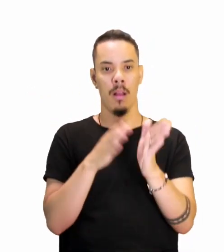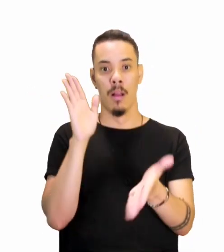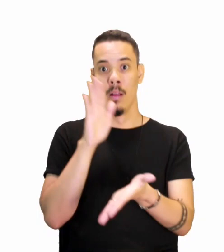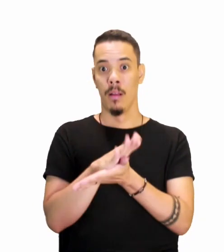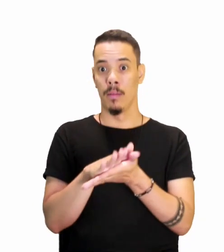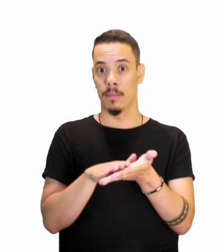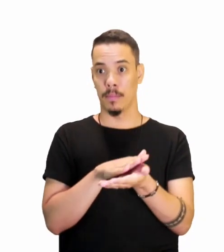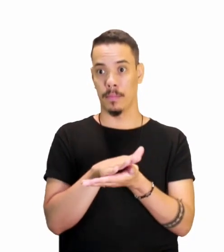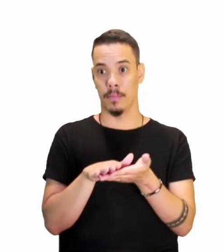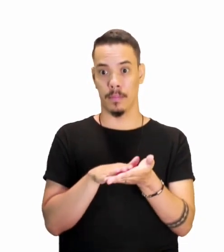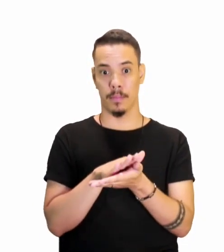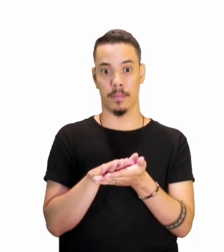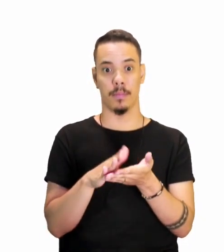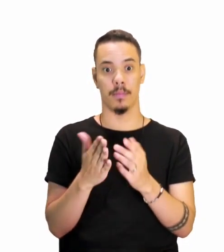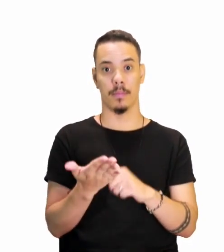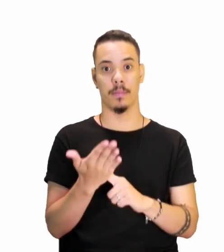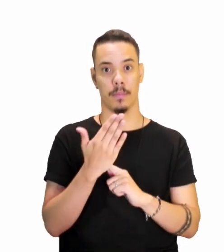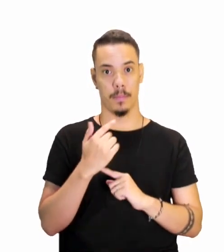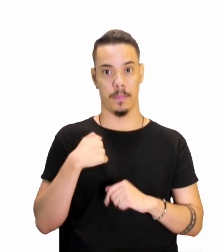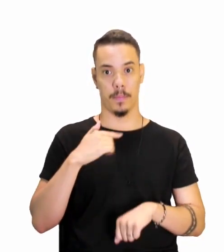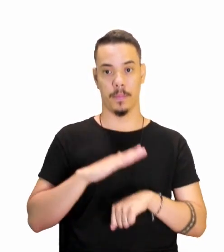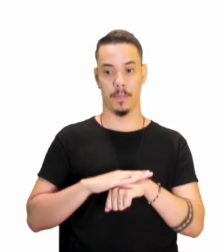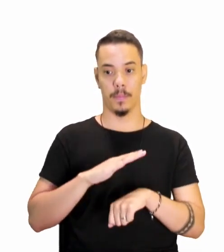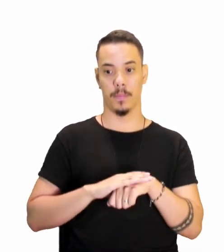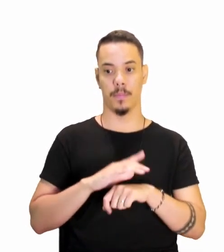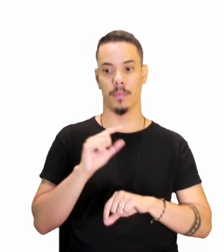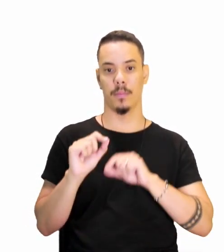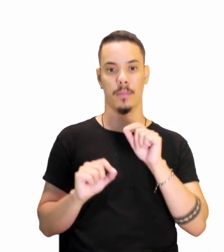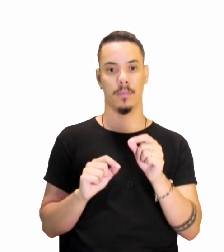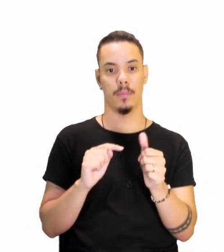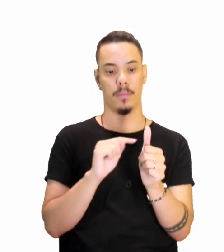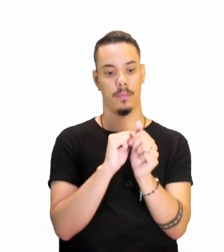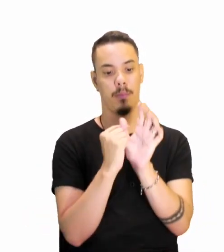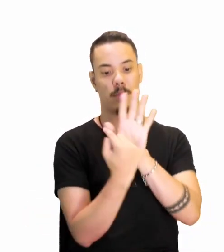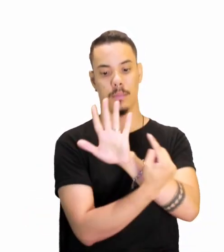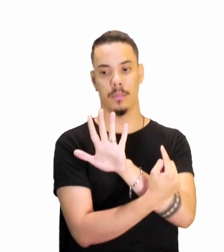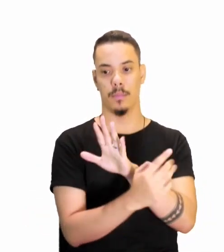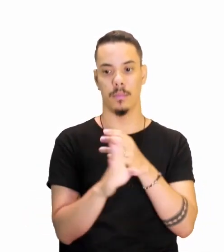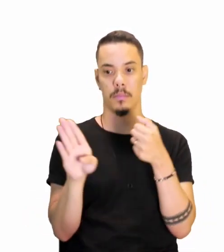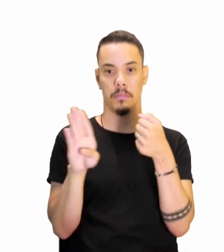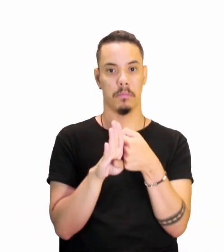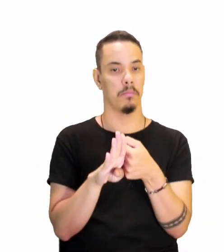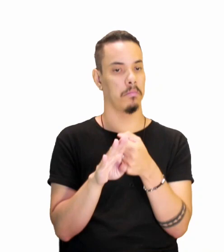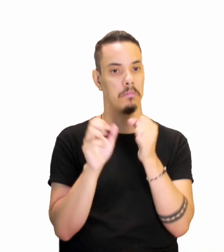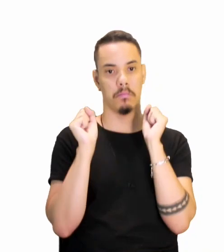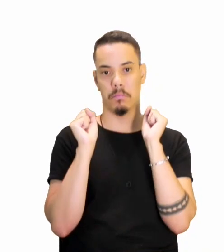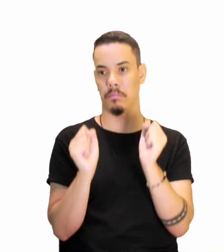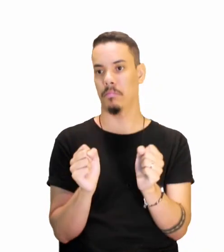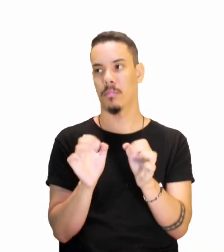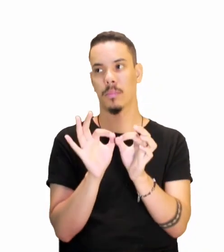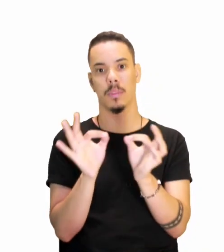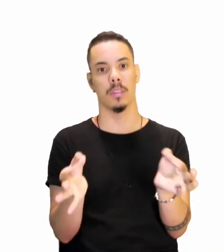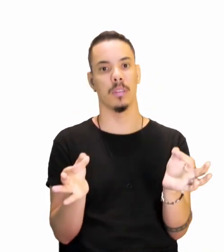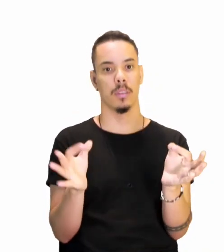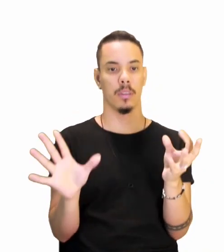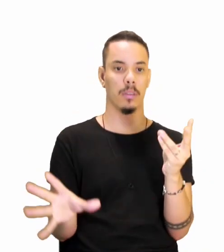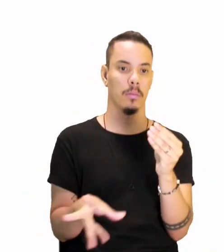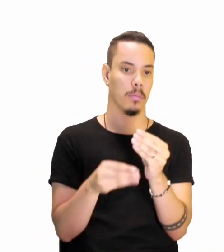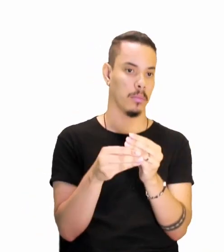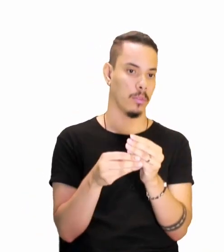aqui, destacasse para mim 5 substantivos. Poderia ser simples,